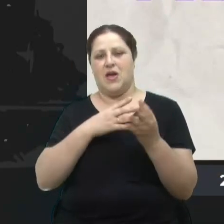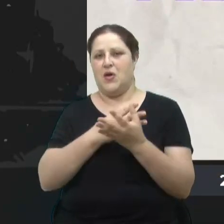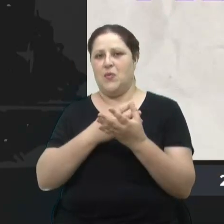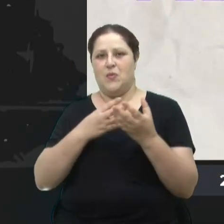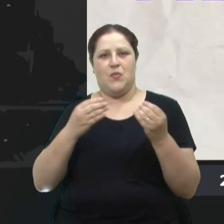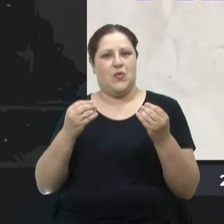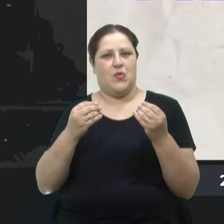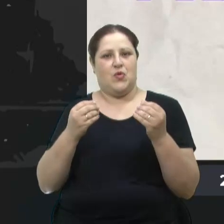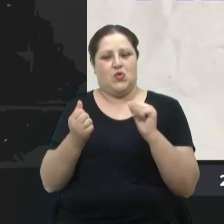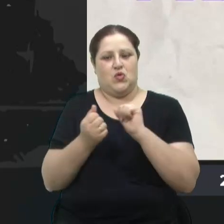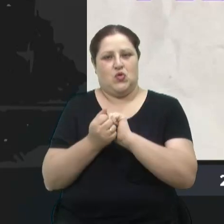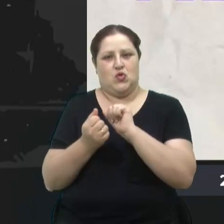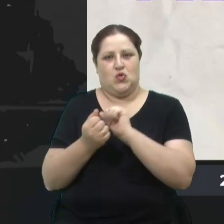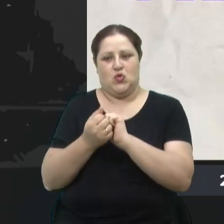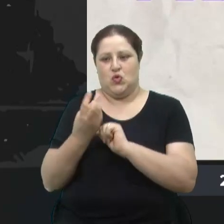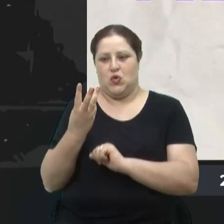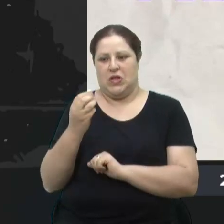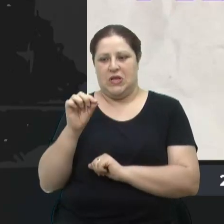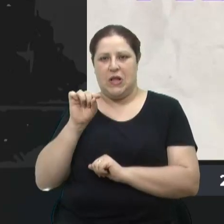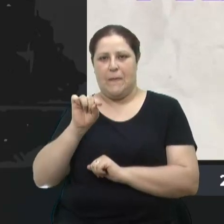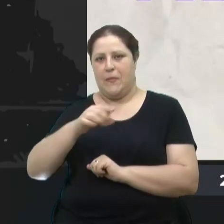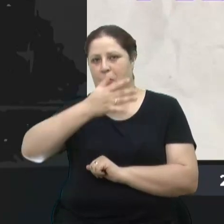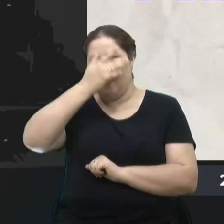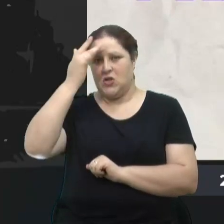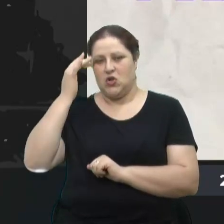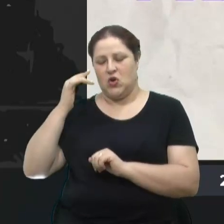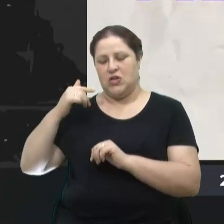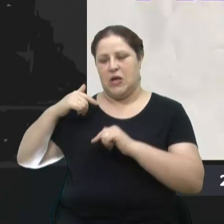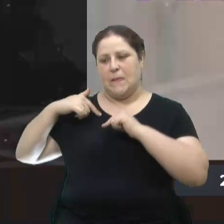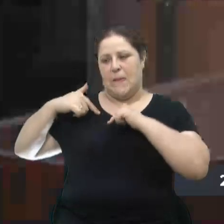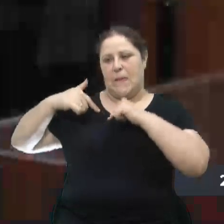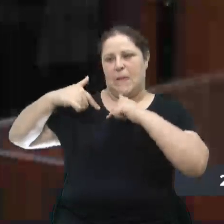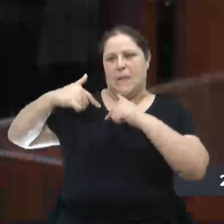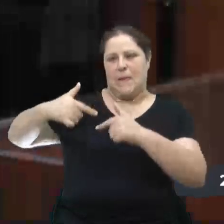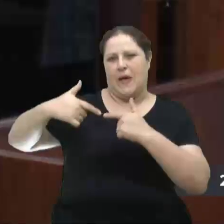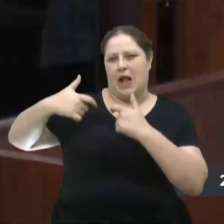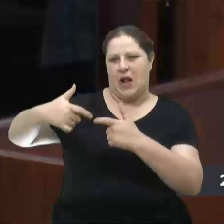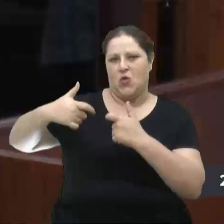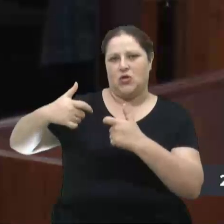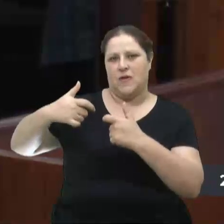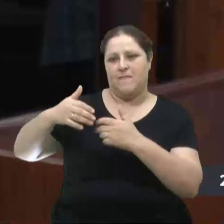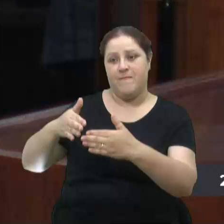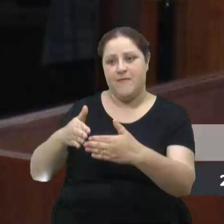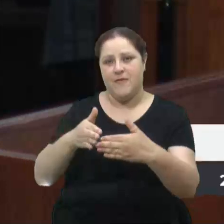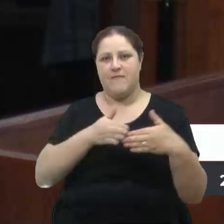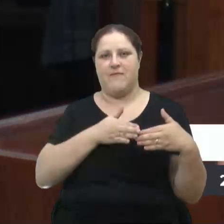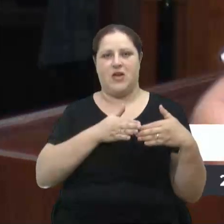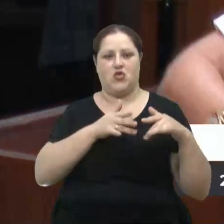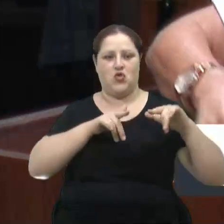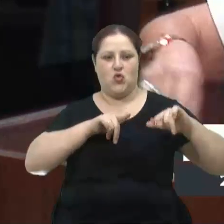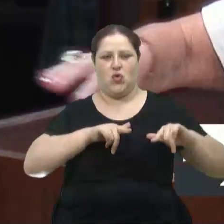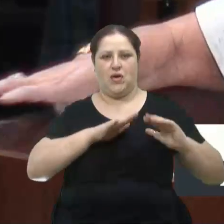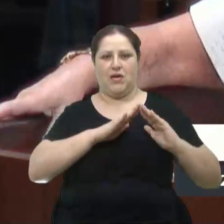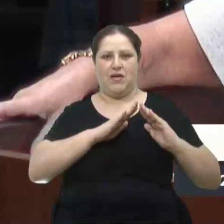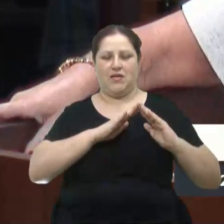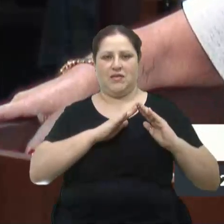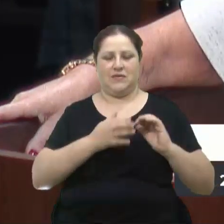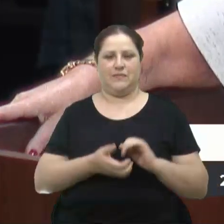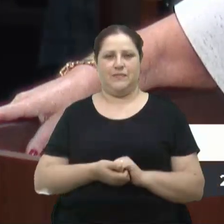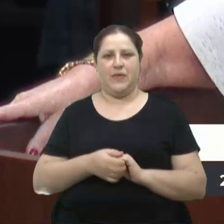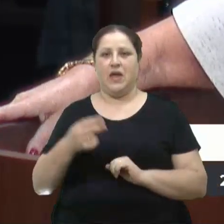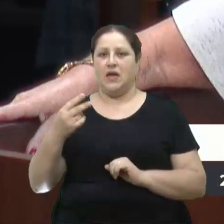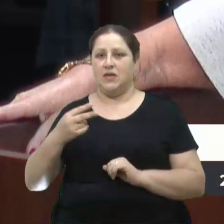mil pessoas para defender seu território. A segunda mulher é a